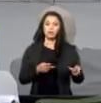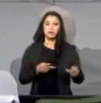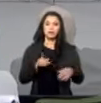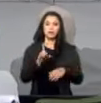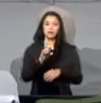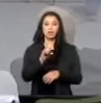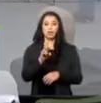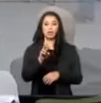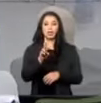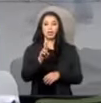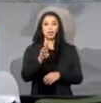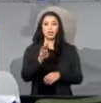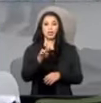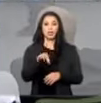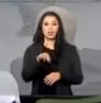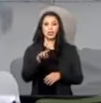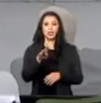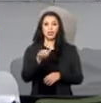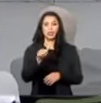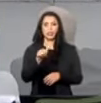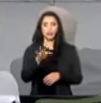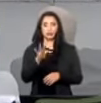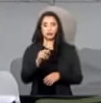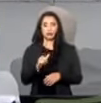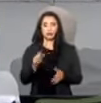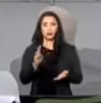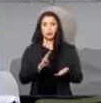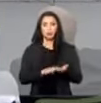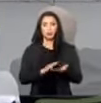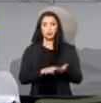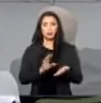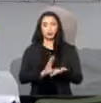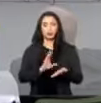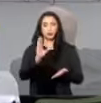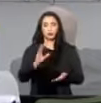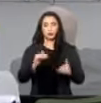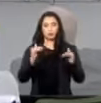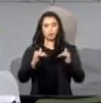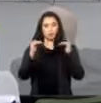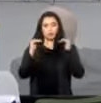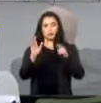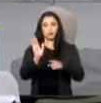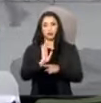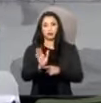Barbieri, membro do Conselho Superior de Cinema, cineasta, a se pronunciar.